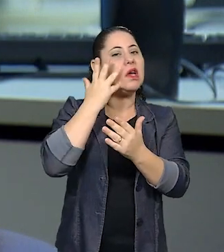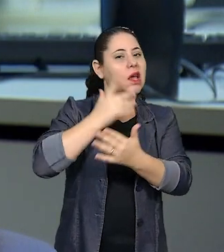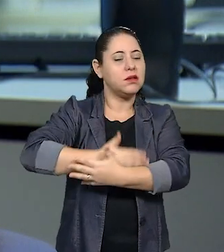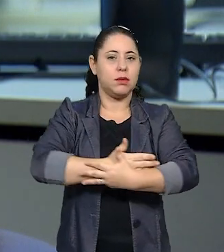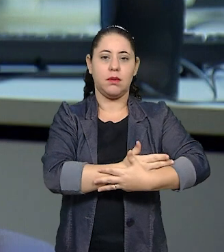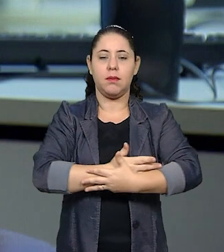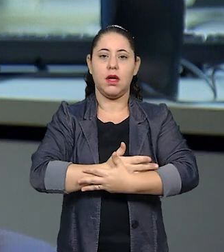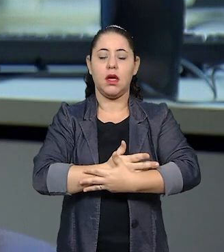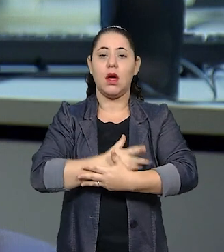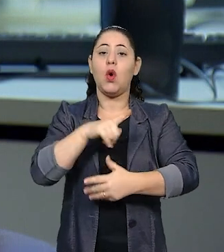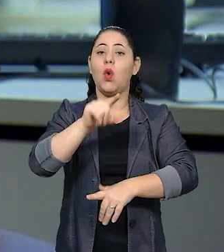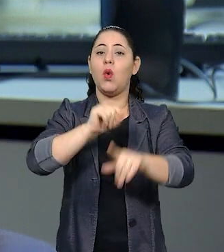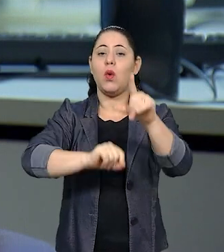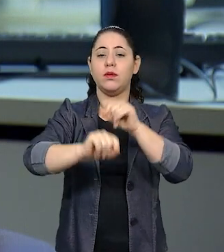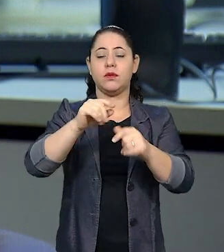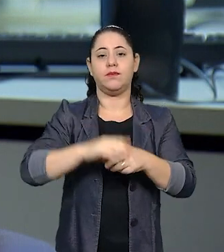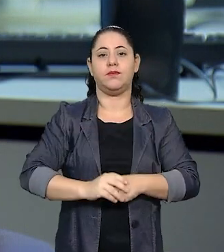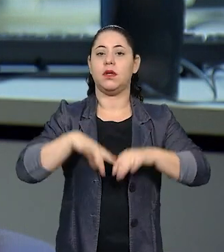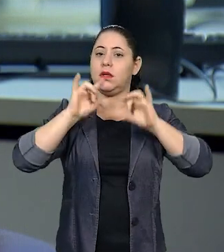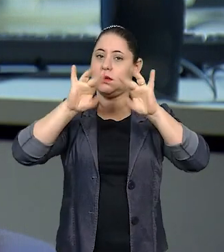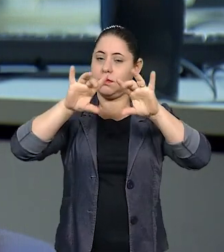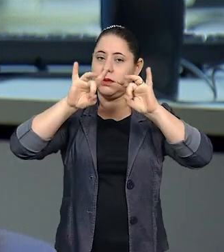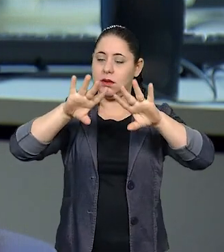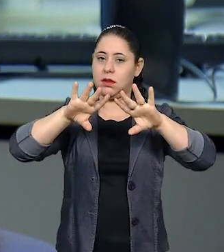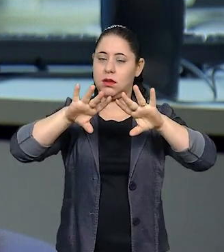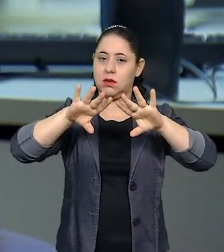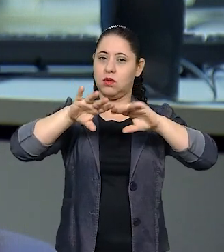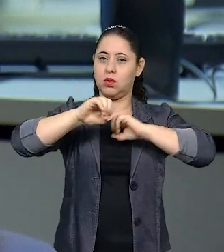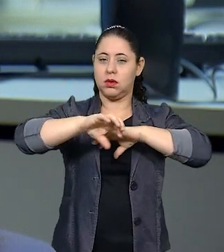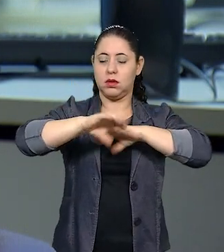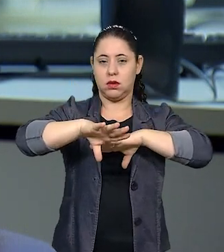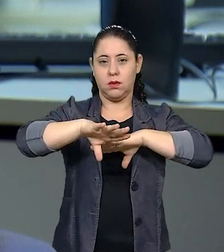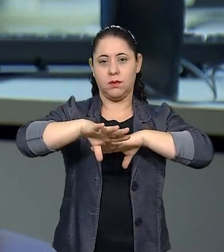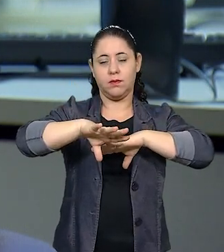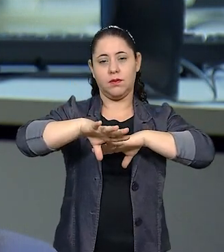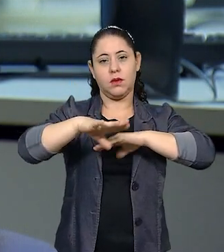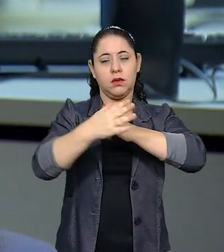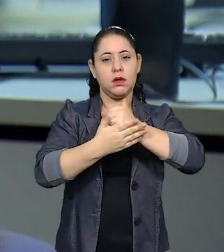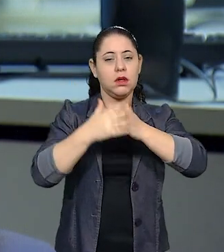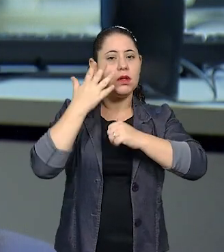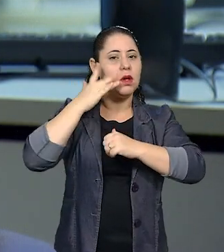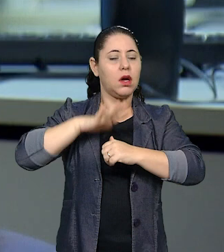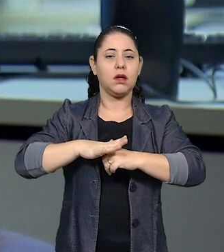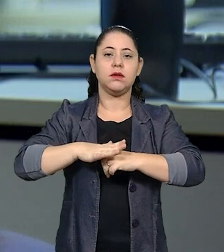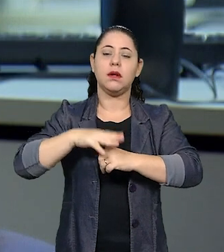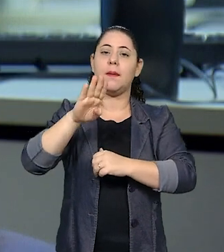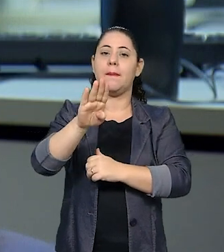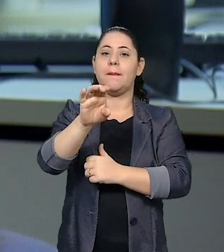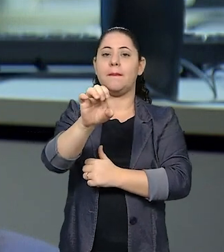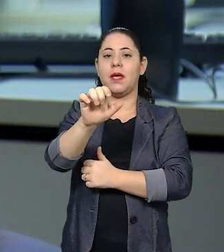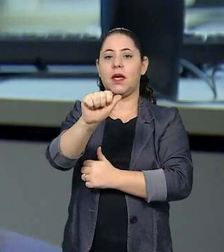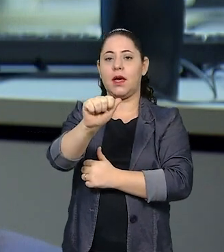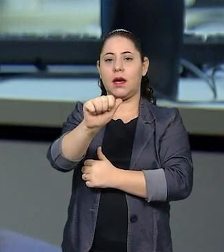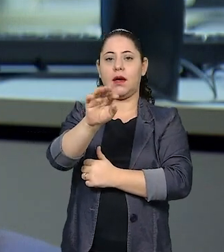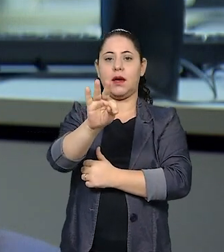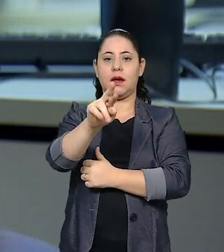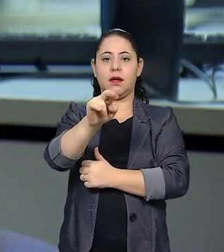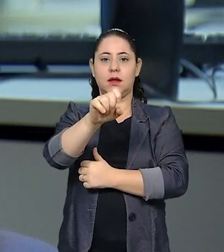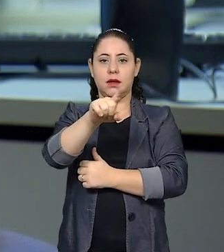4 anos, são obrigadas a frequentarem, a creche é uma opção dos pais. Eu vou conversar agora com a especialista